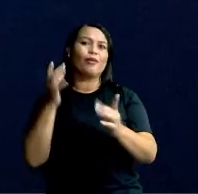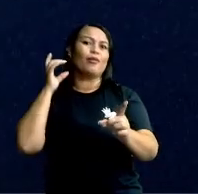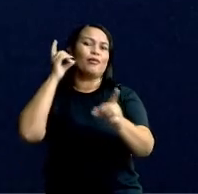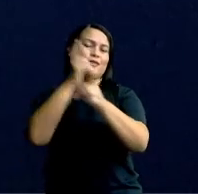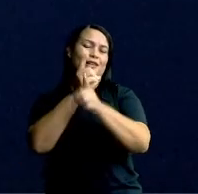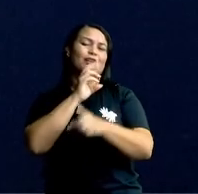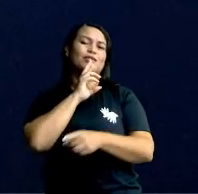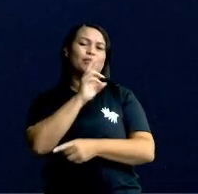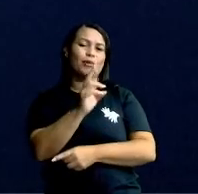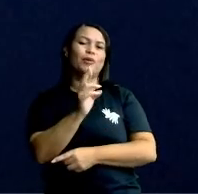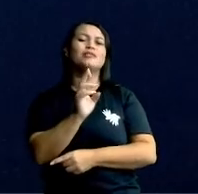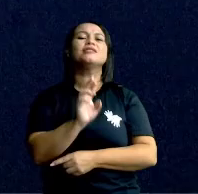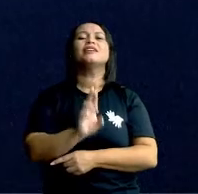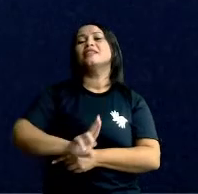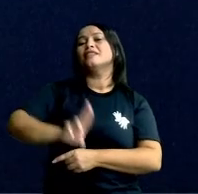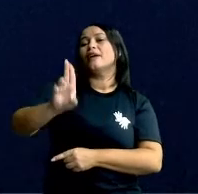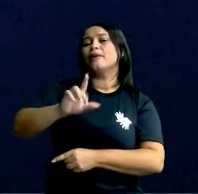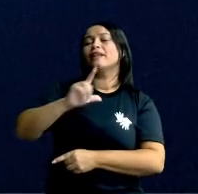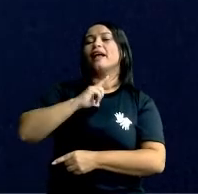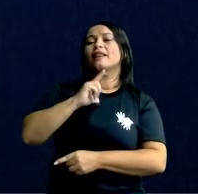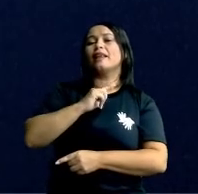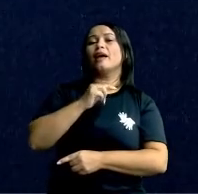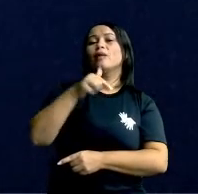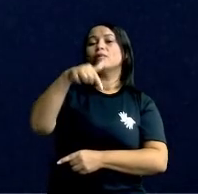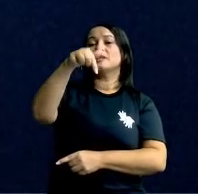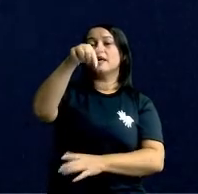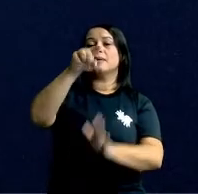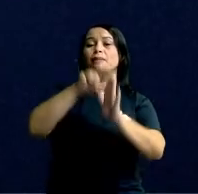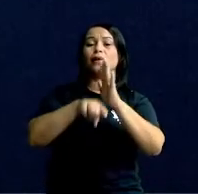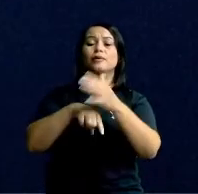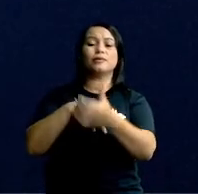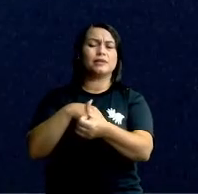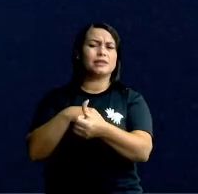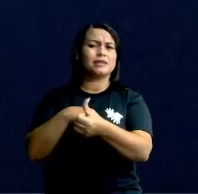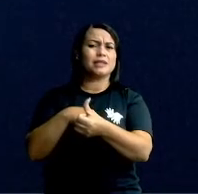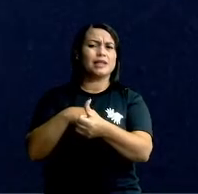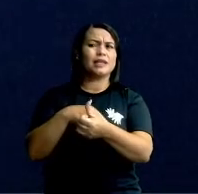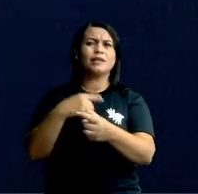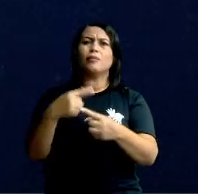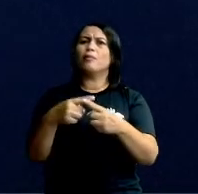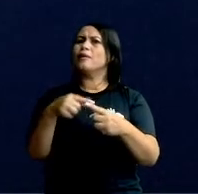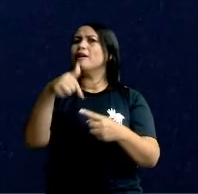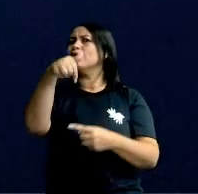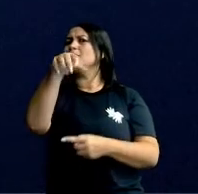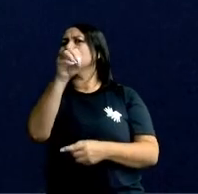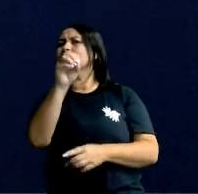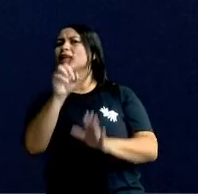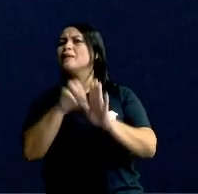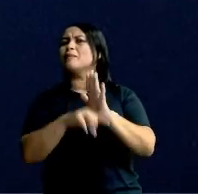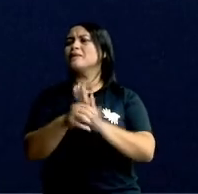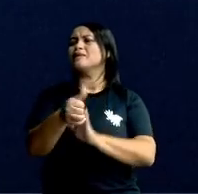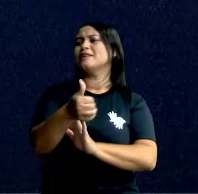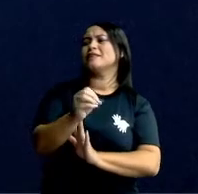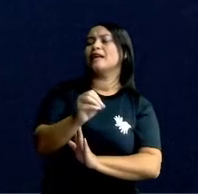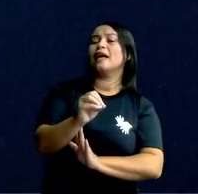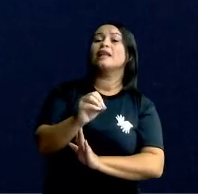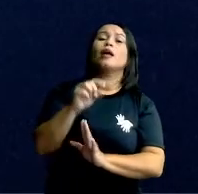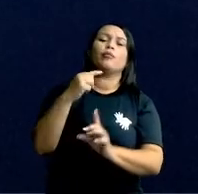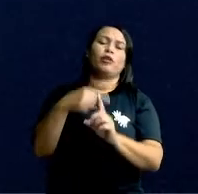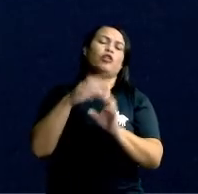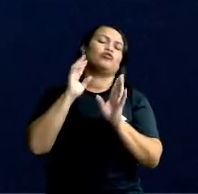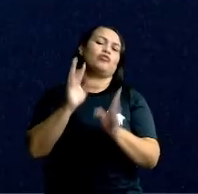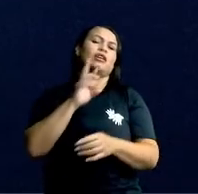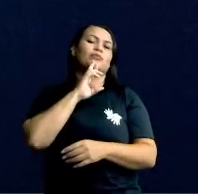o resultado da unidade. Então, agora eu tenho 7 menos 6. Por que não 70 menos 60, professora? Eu já